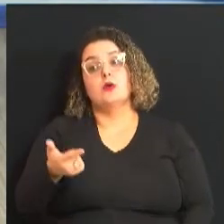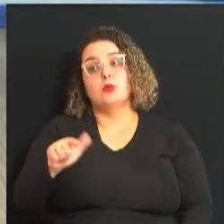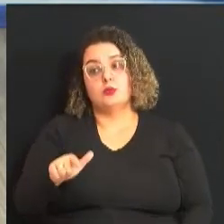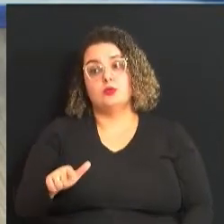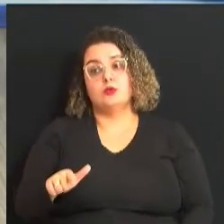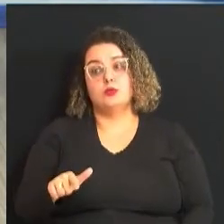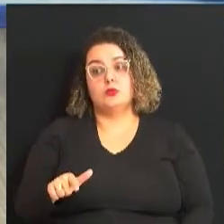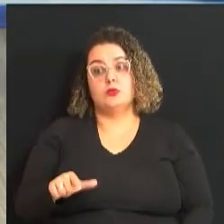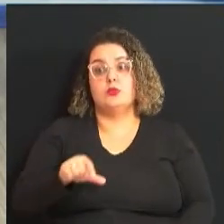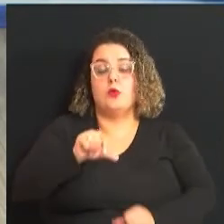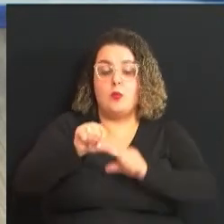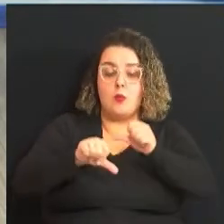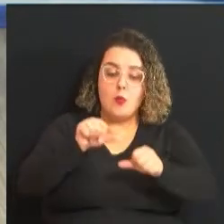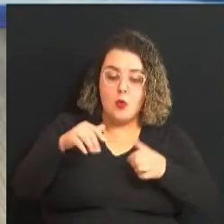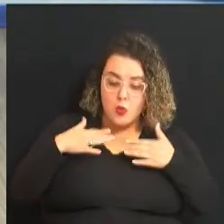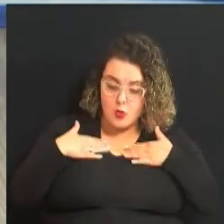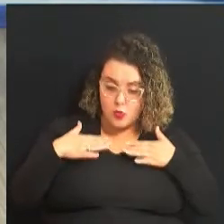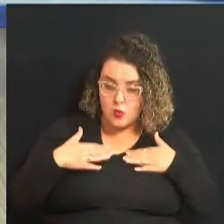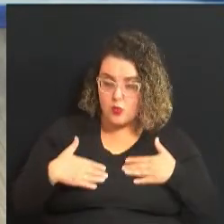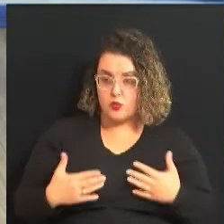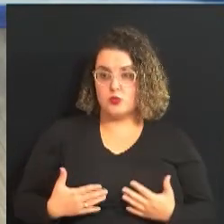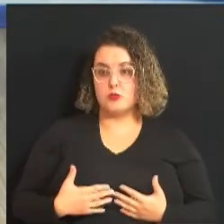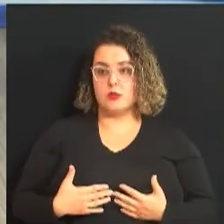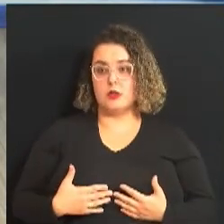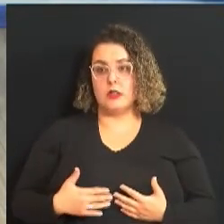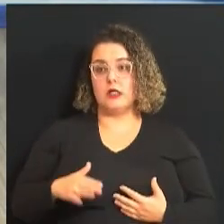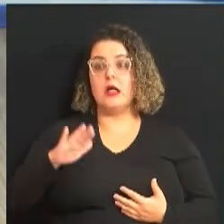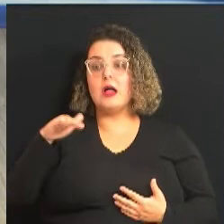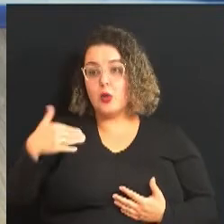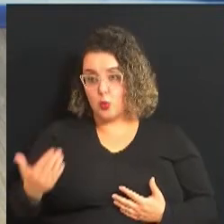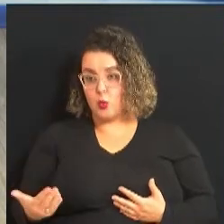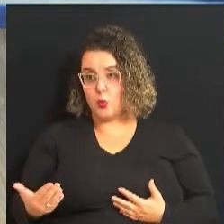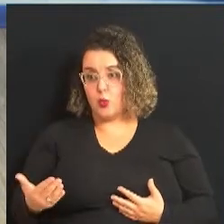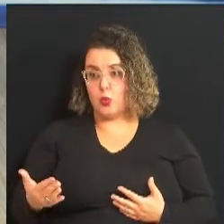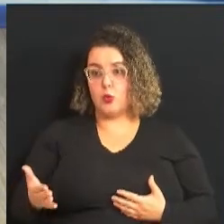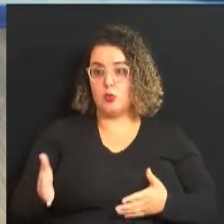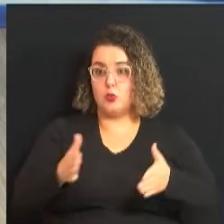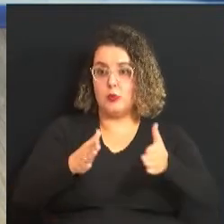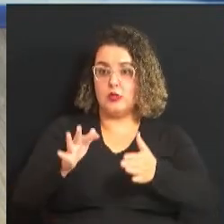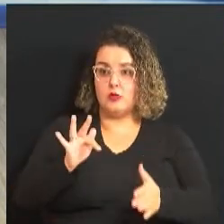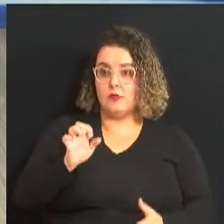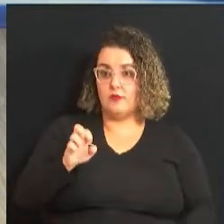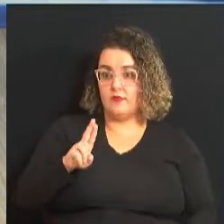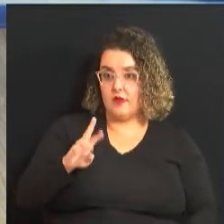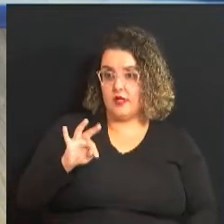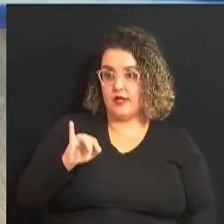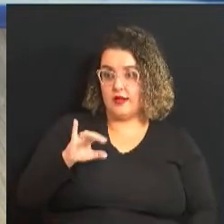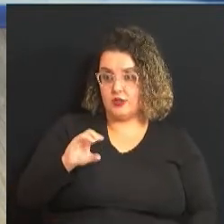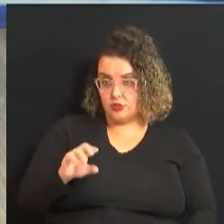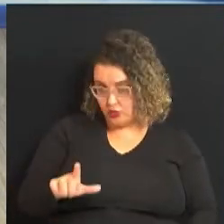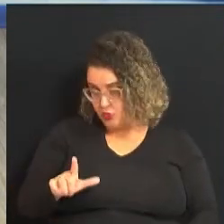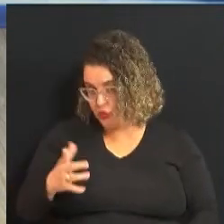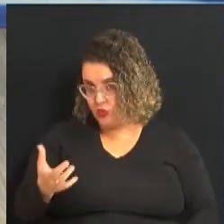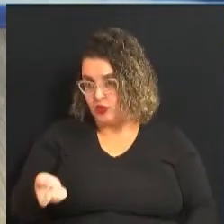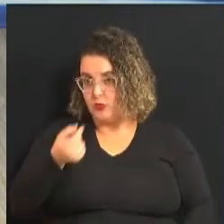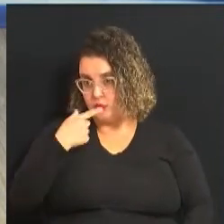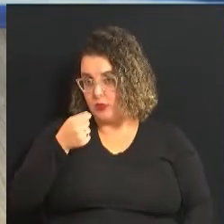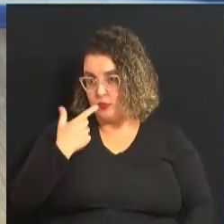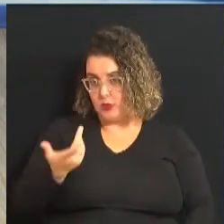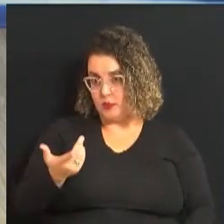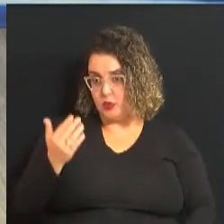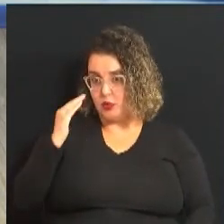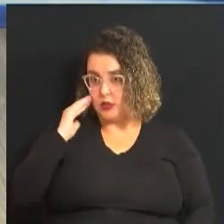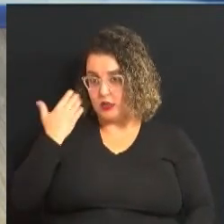as mudanças no corpo quando está no período fértil. Ela tomando o medicamento, pelo que eu entendi, ela